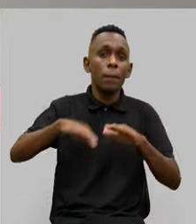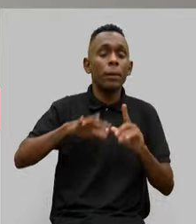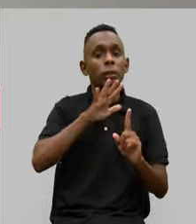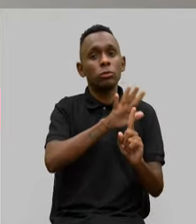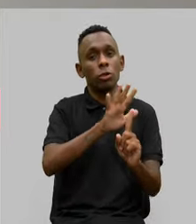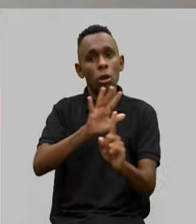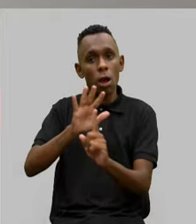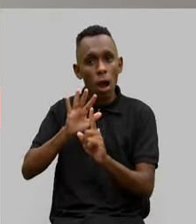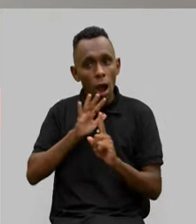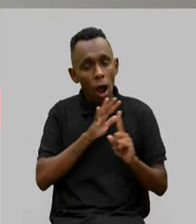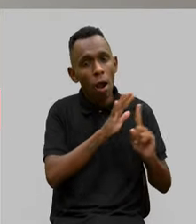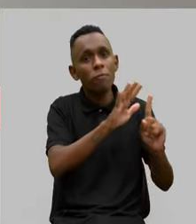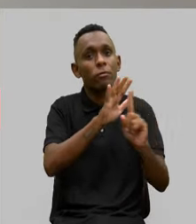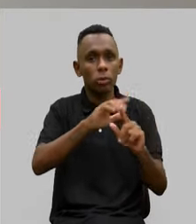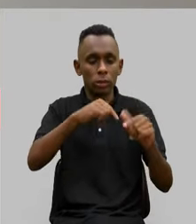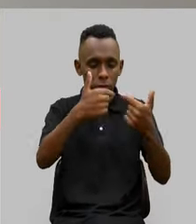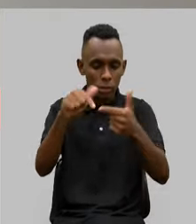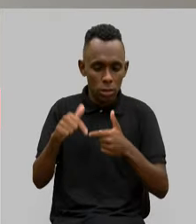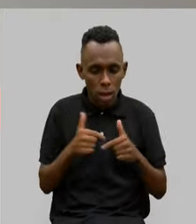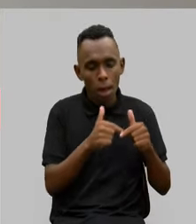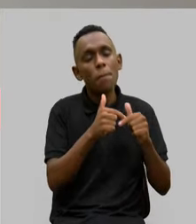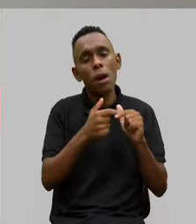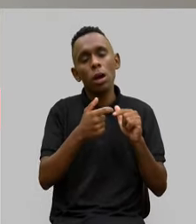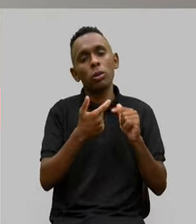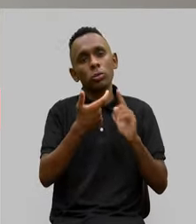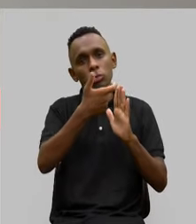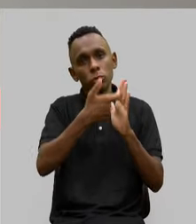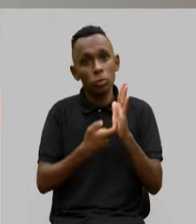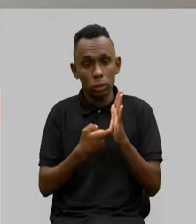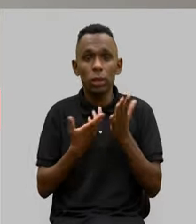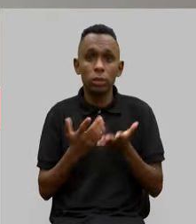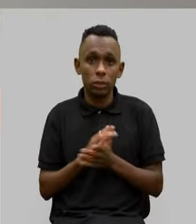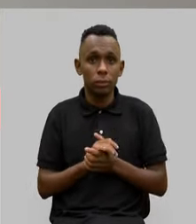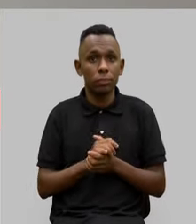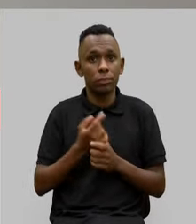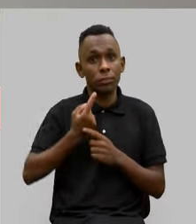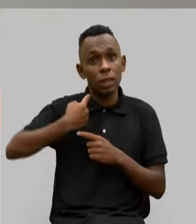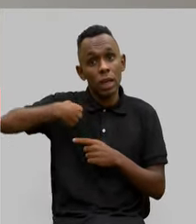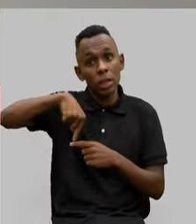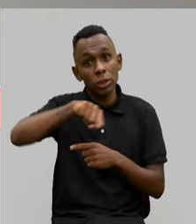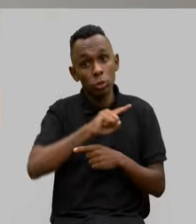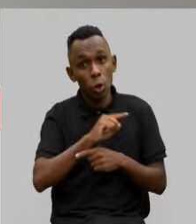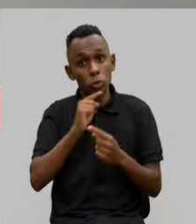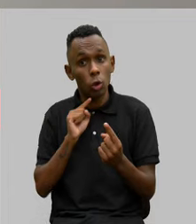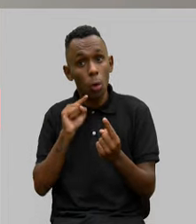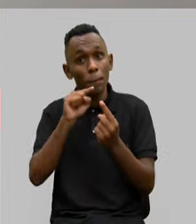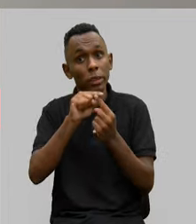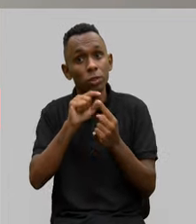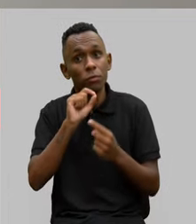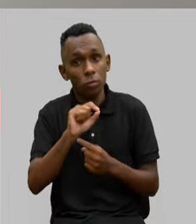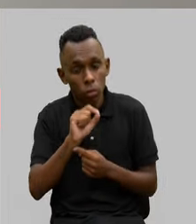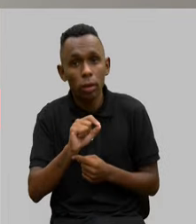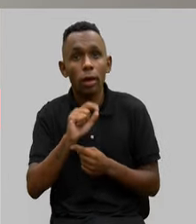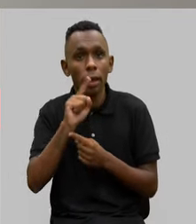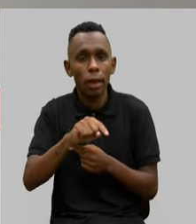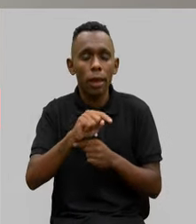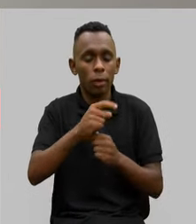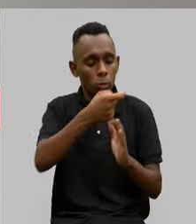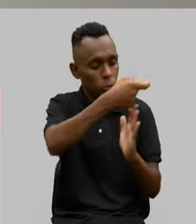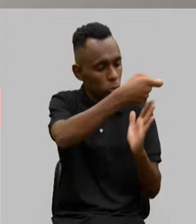operar nesse texto Então a a a nossa nossa tarefa é que ele saia